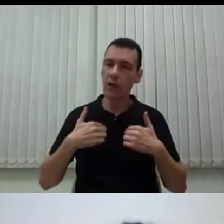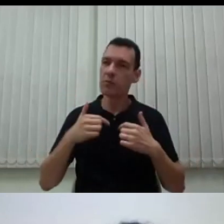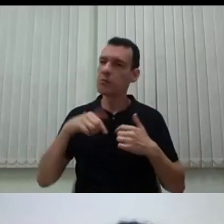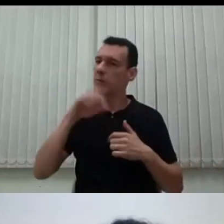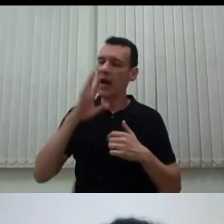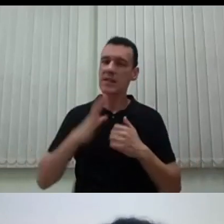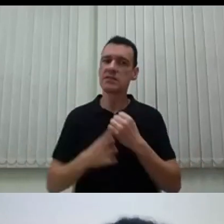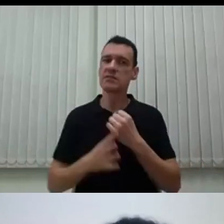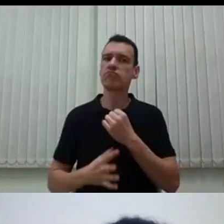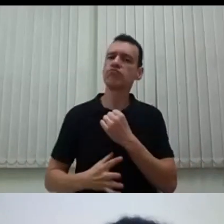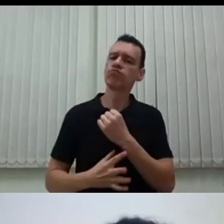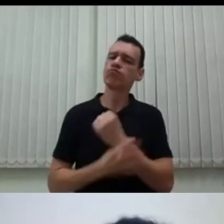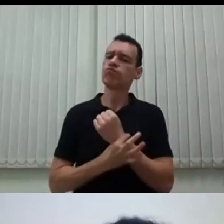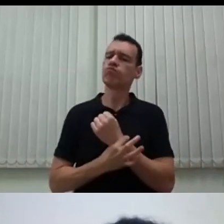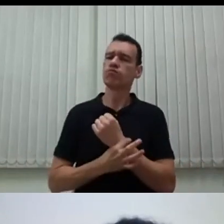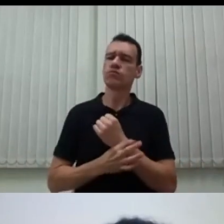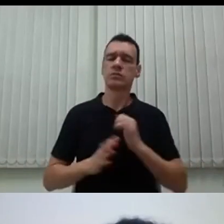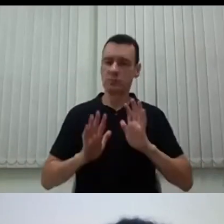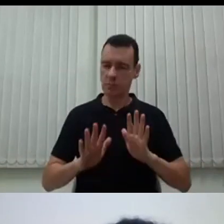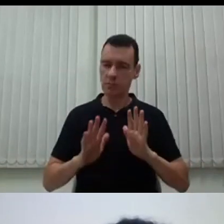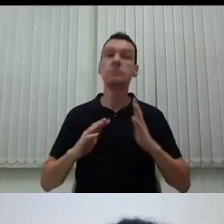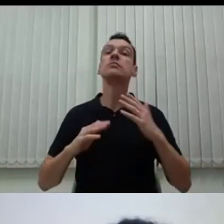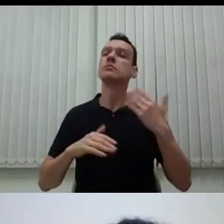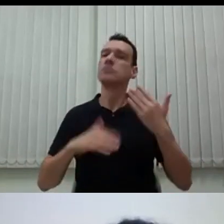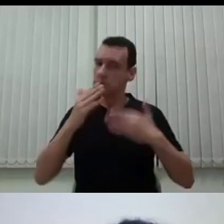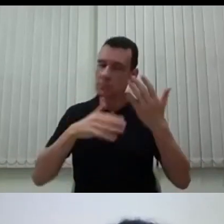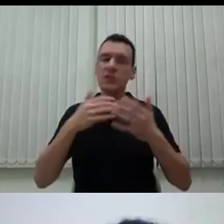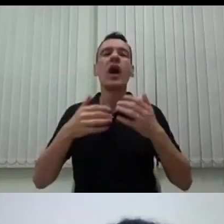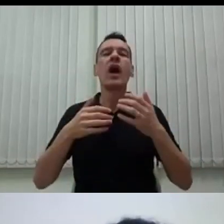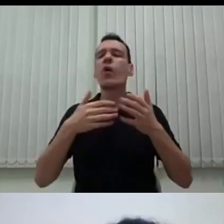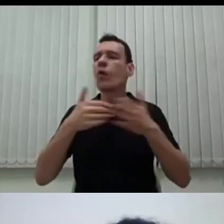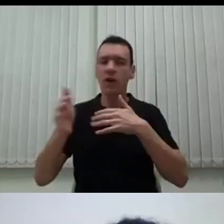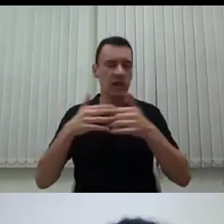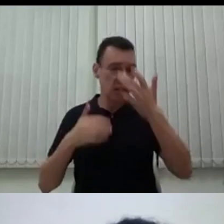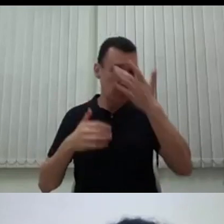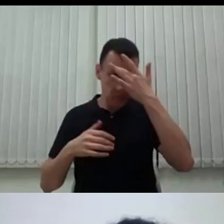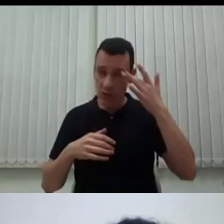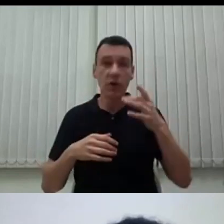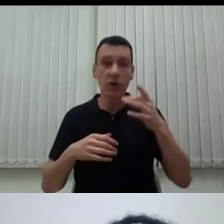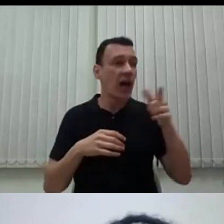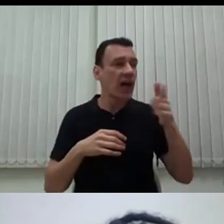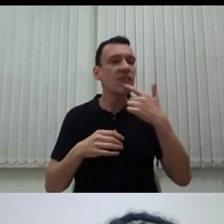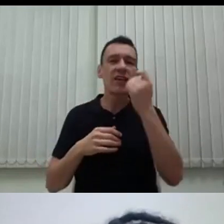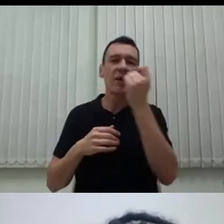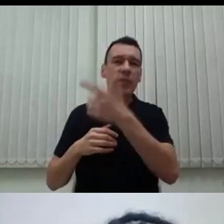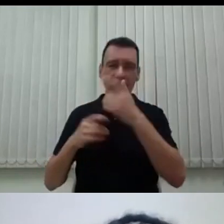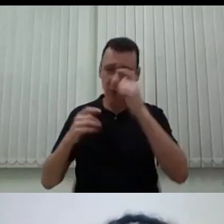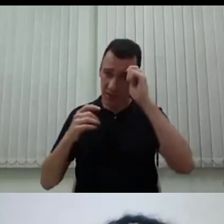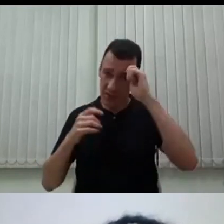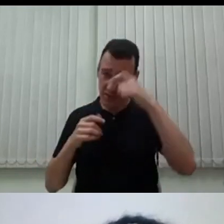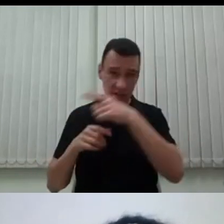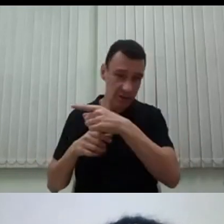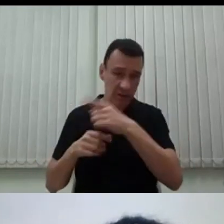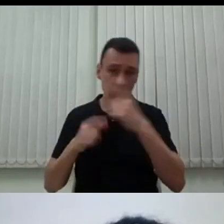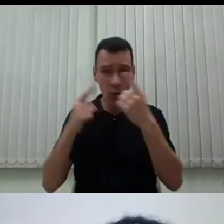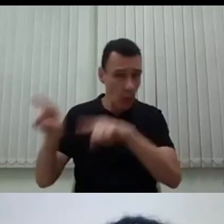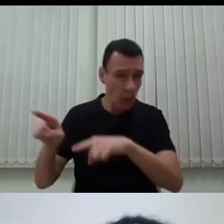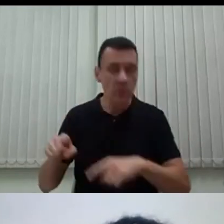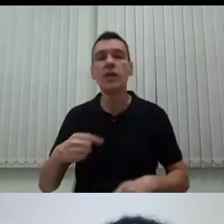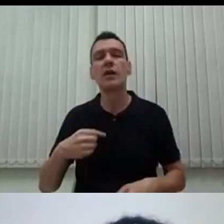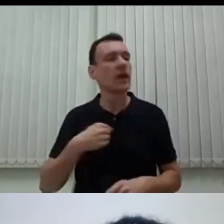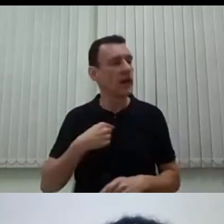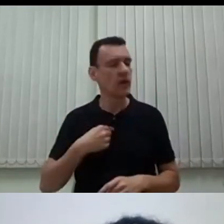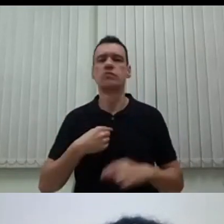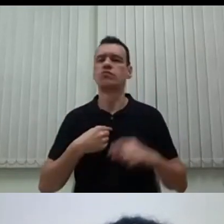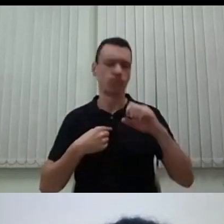partir disso, nunca mais, né, e houve outras situações racistas, e nunca mais eu deixei de